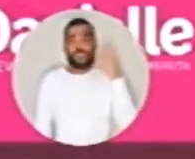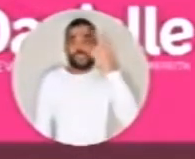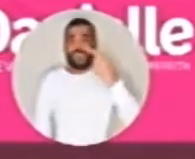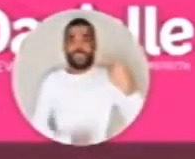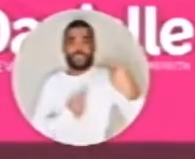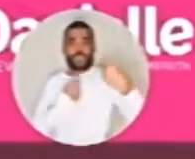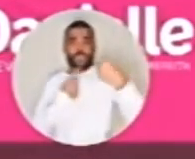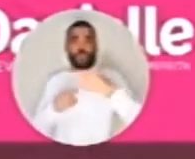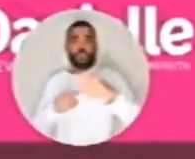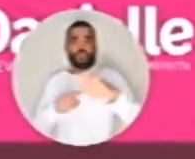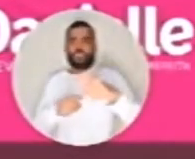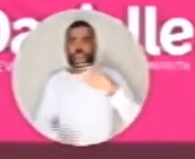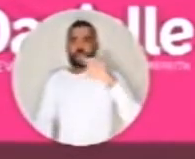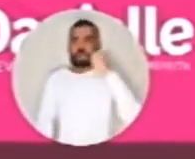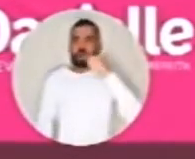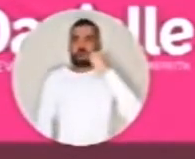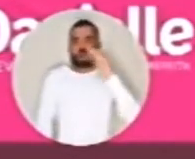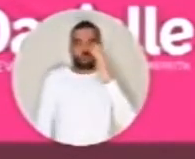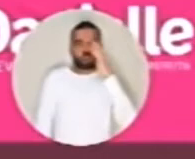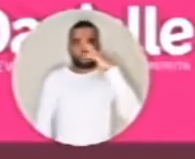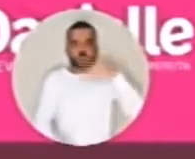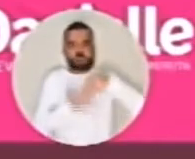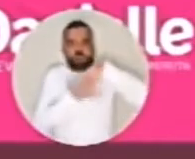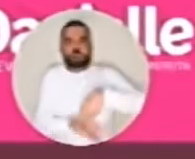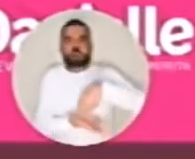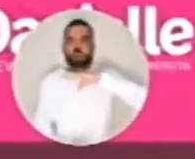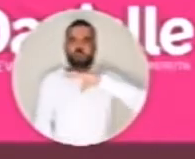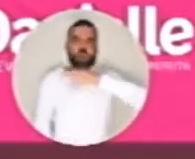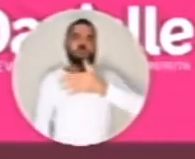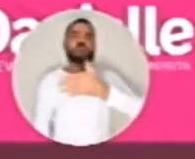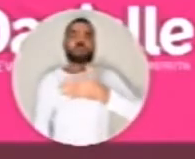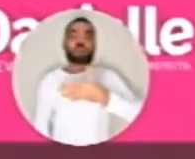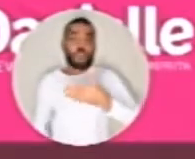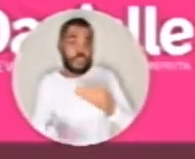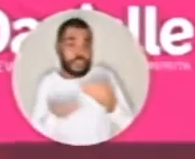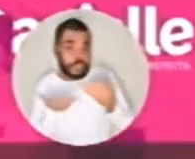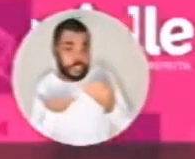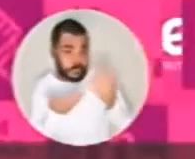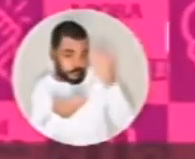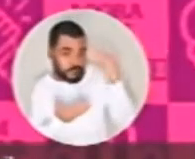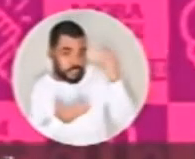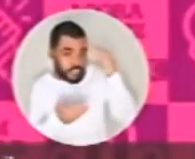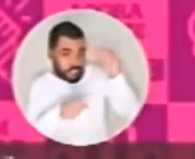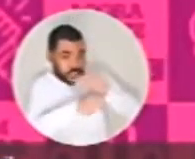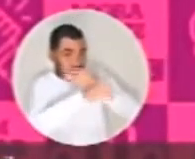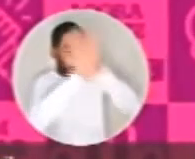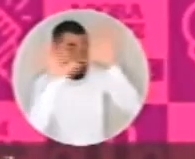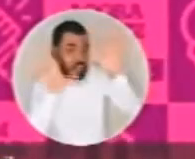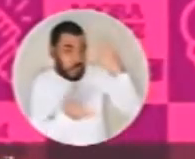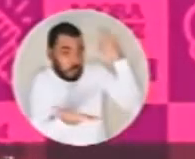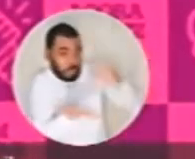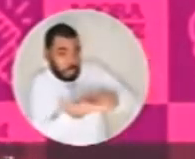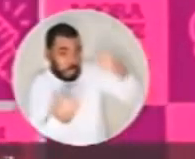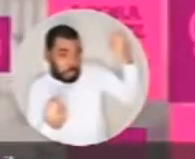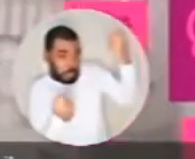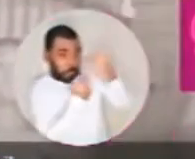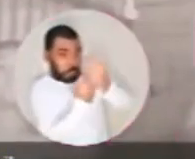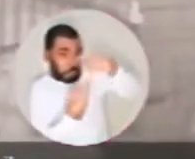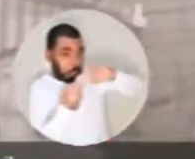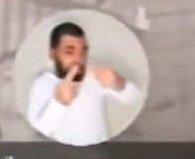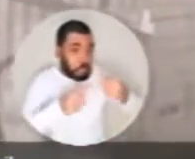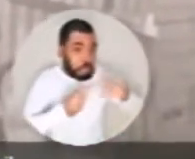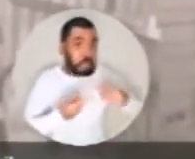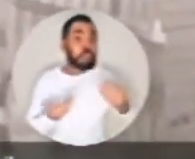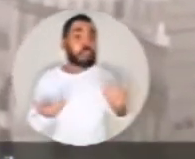com o pé embaixo, viu? E aí, você conseguiu entender esses apoios? Não é de hoje que a caminhada